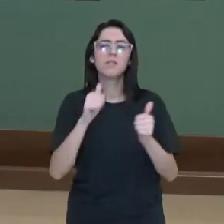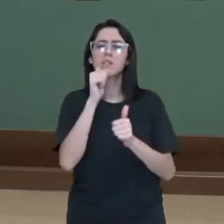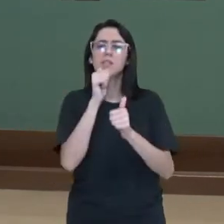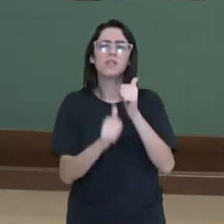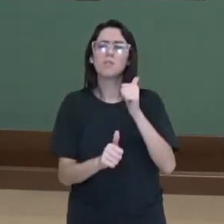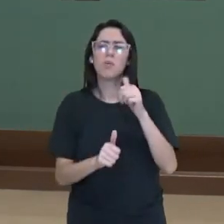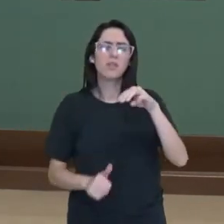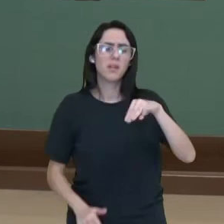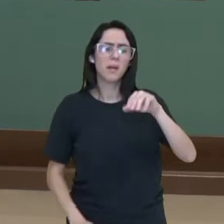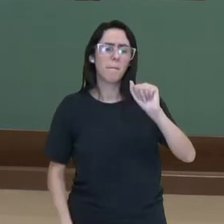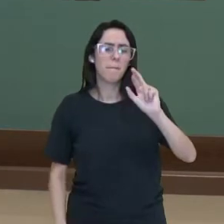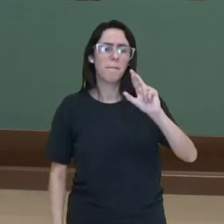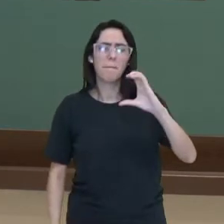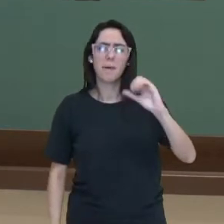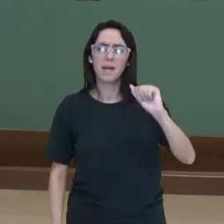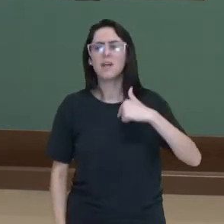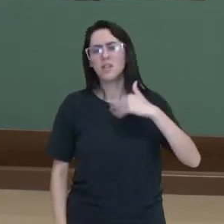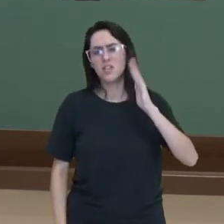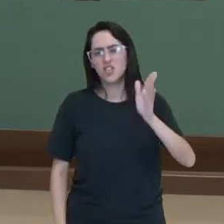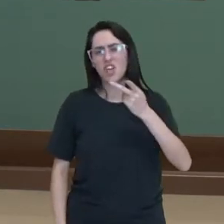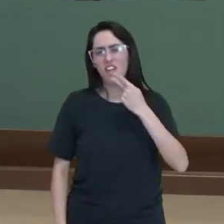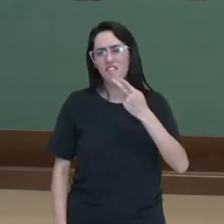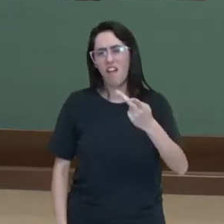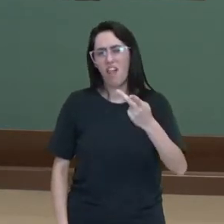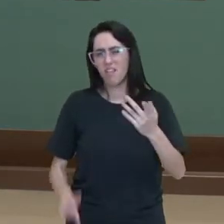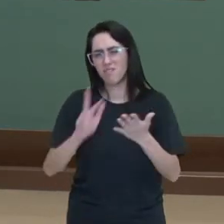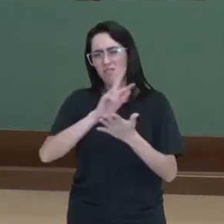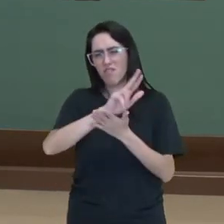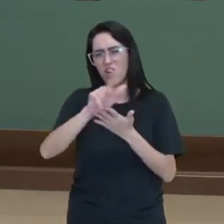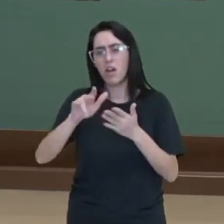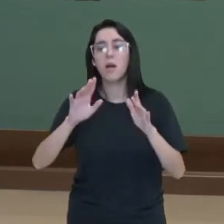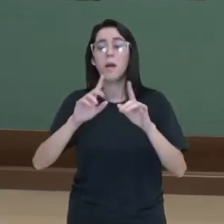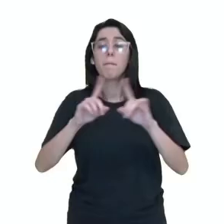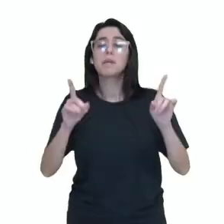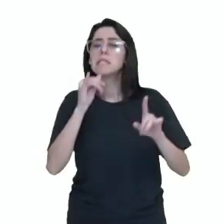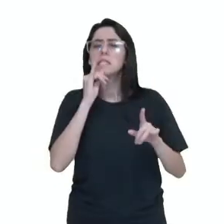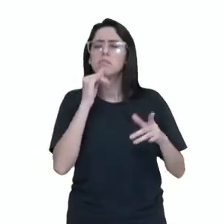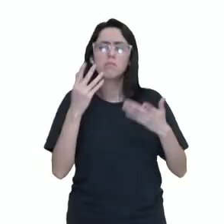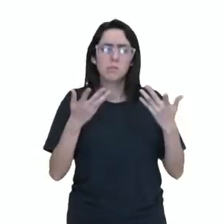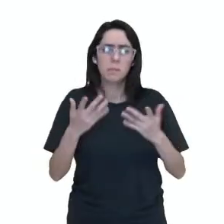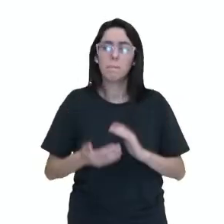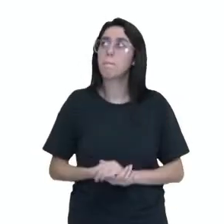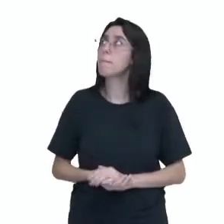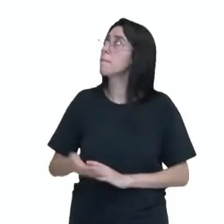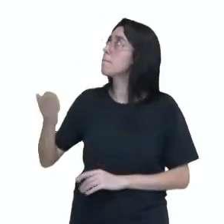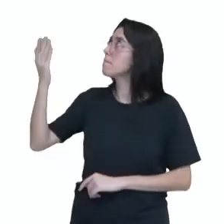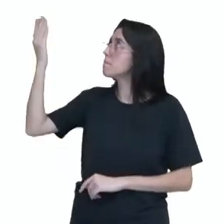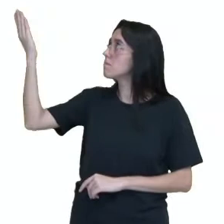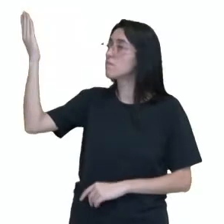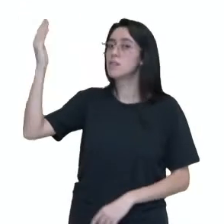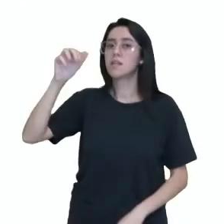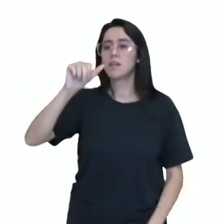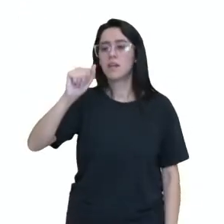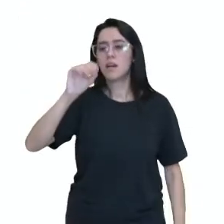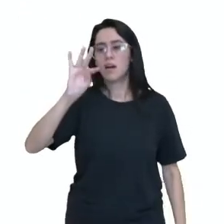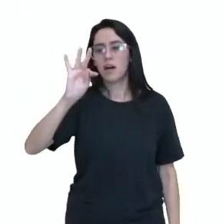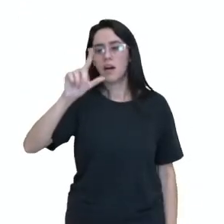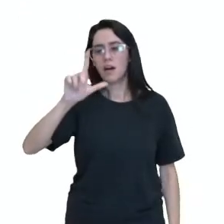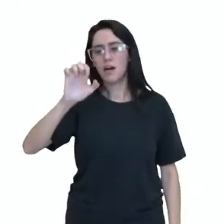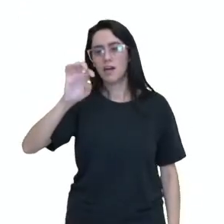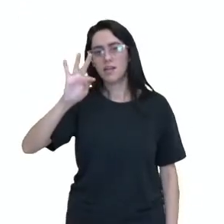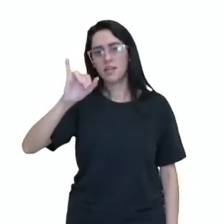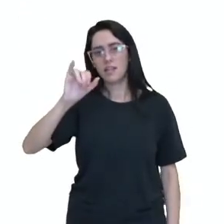gente já falou aqui de vários, né, mas o que a gente pode colocar como exemplo? Então a gente tem ali o atletismo. Todas as provas